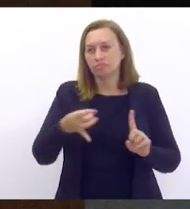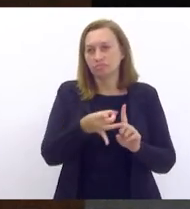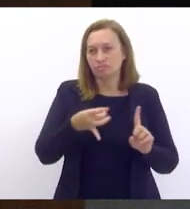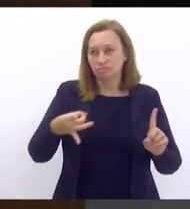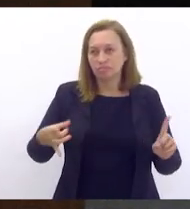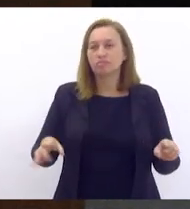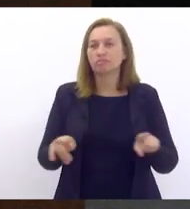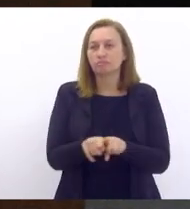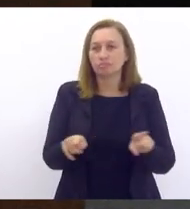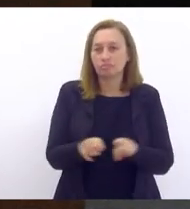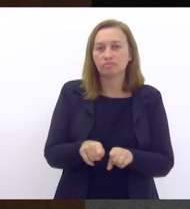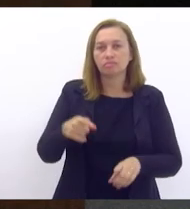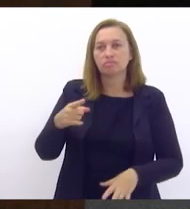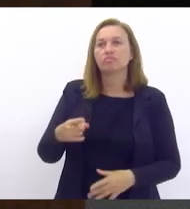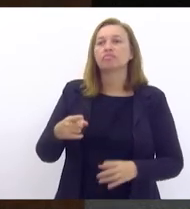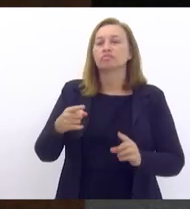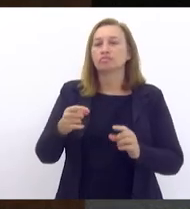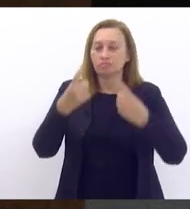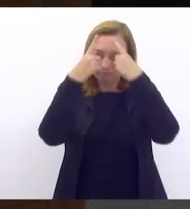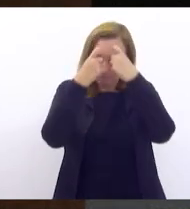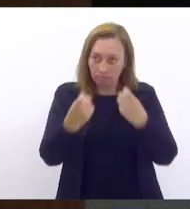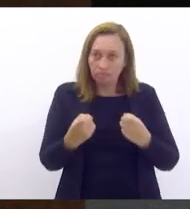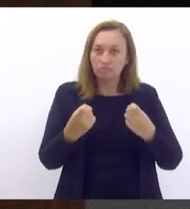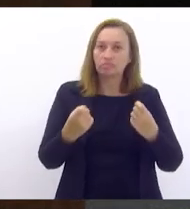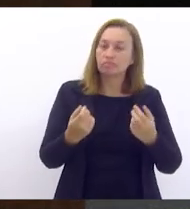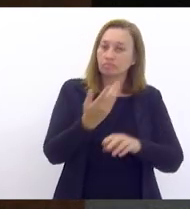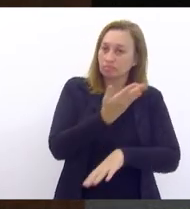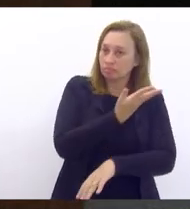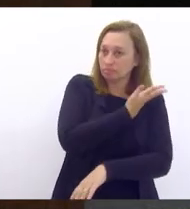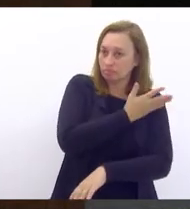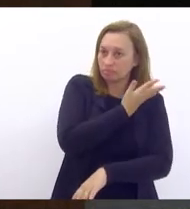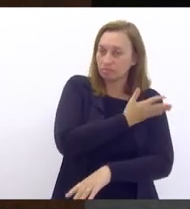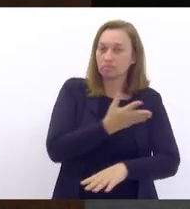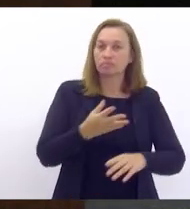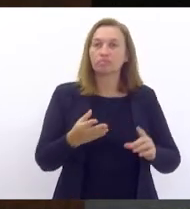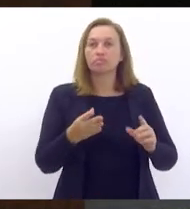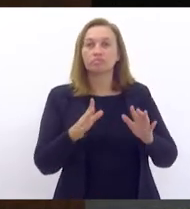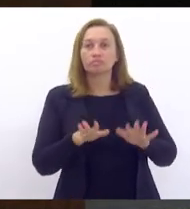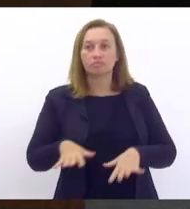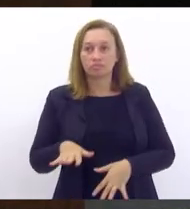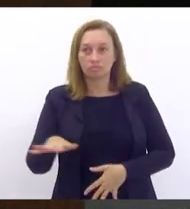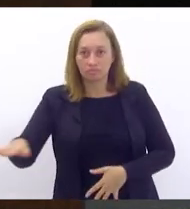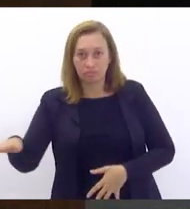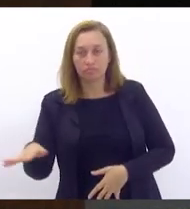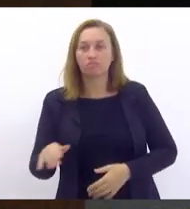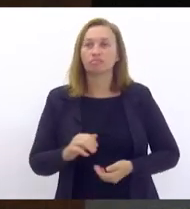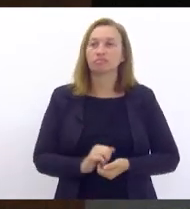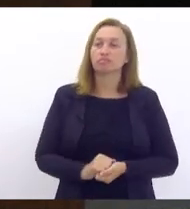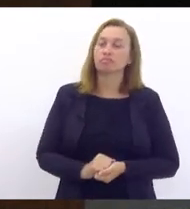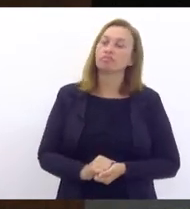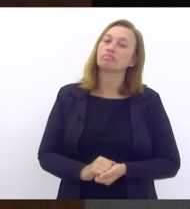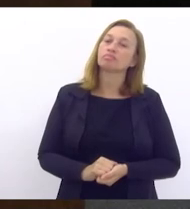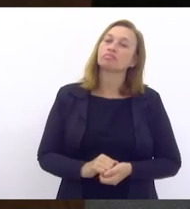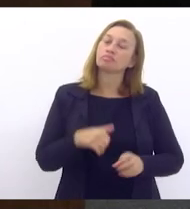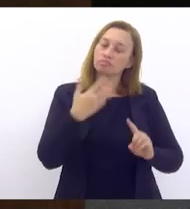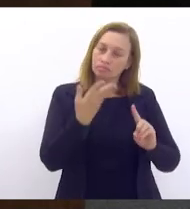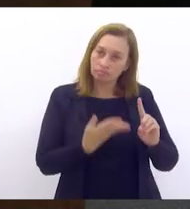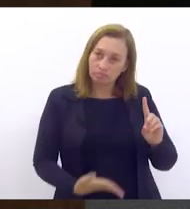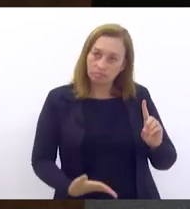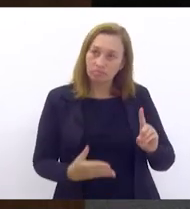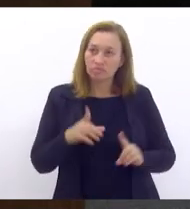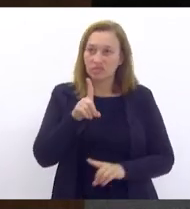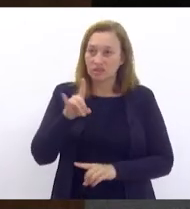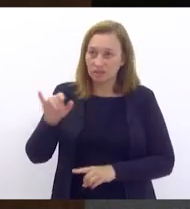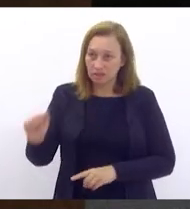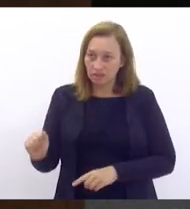superação da lógica de violência e de preconceito que tem sobre as favelas e periferias. Então, fica aqui a nossa homenagem à querida